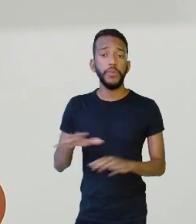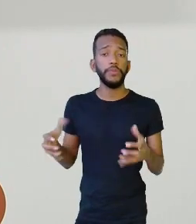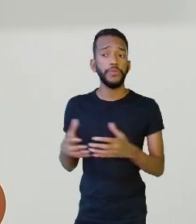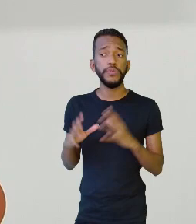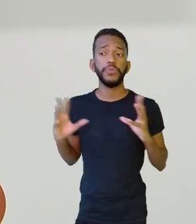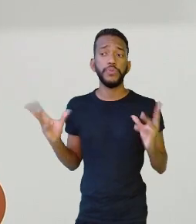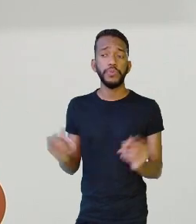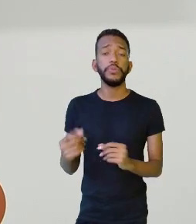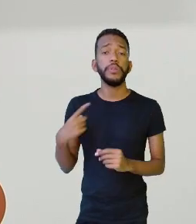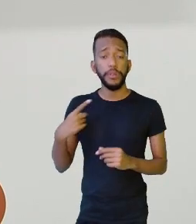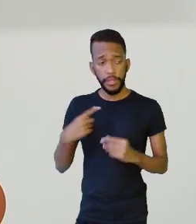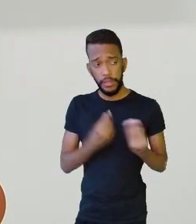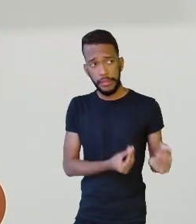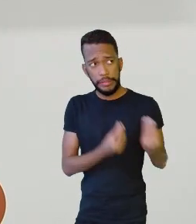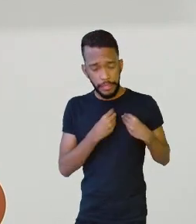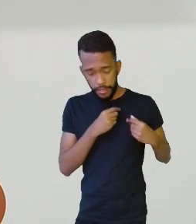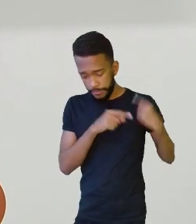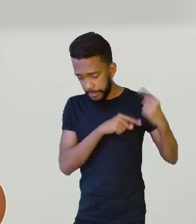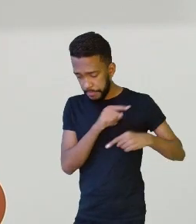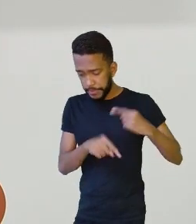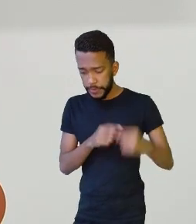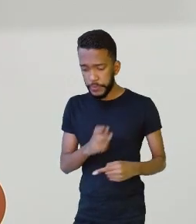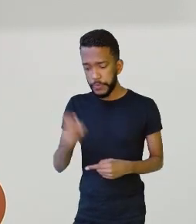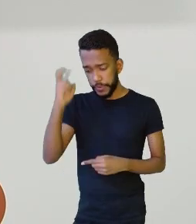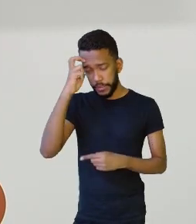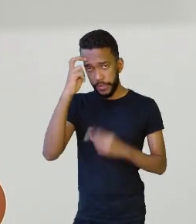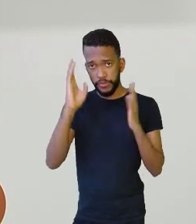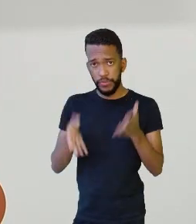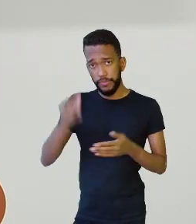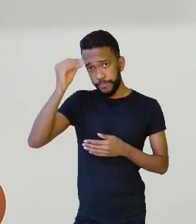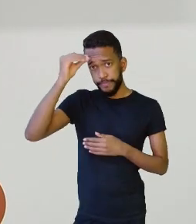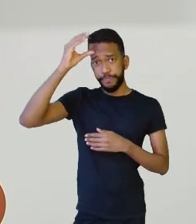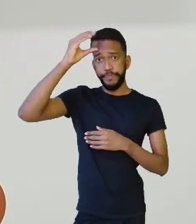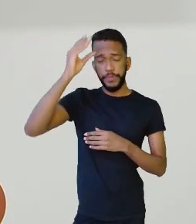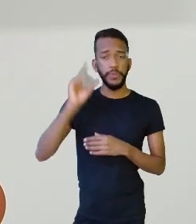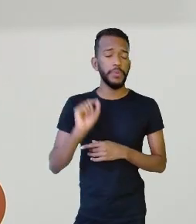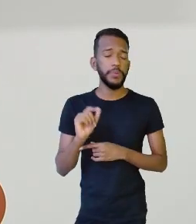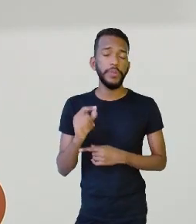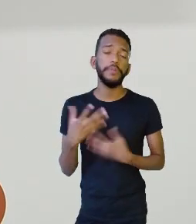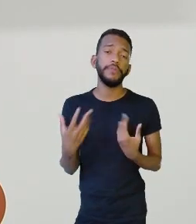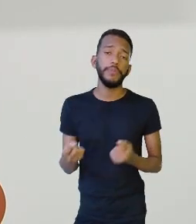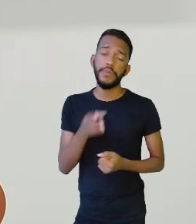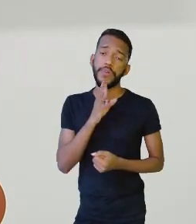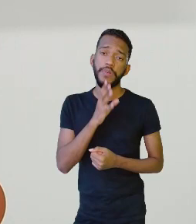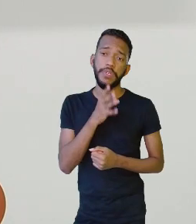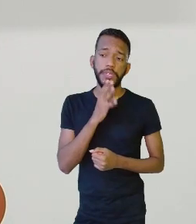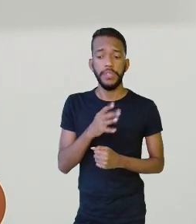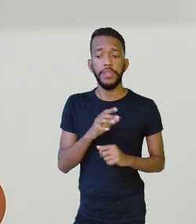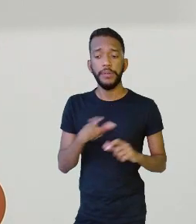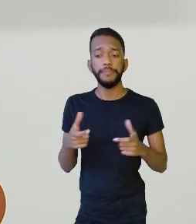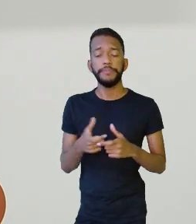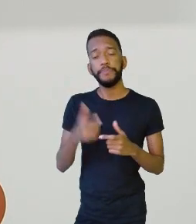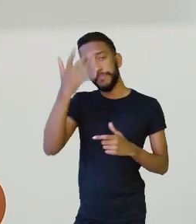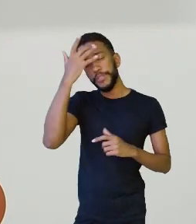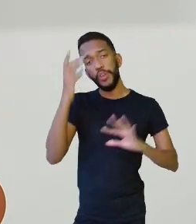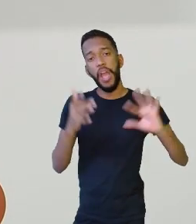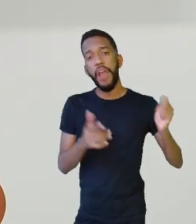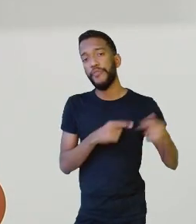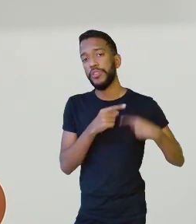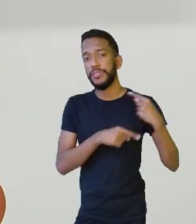deixaram uma herança cultural. E a gente vai conhecer um pouquinho dessa herança que os